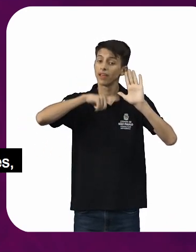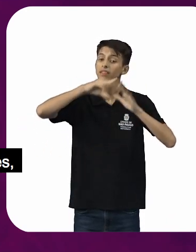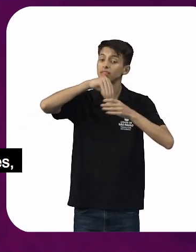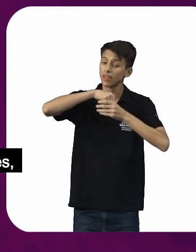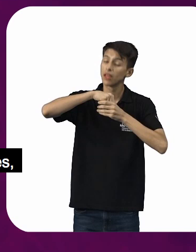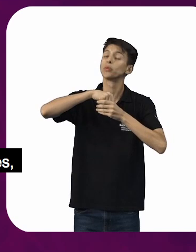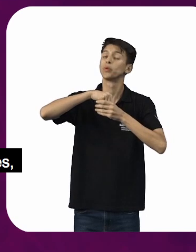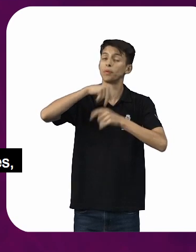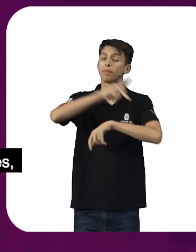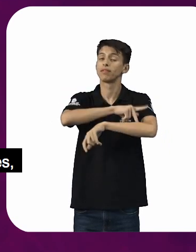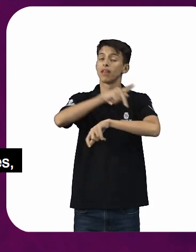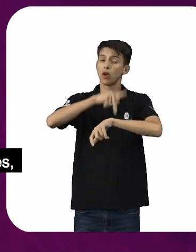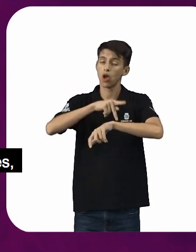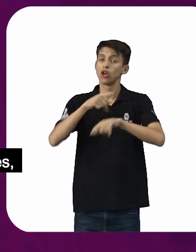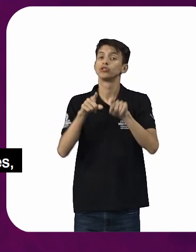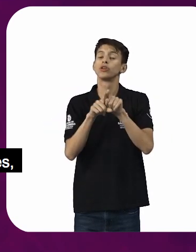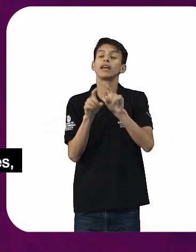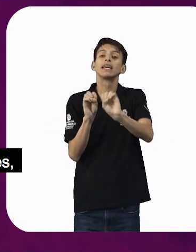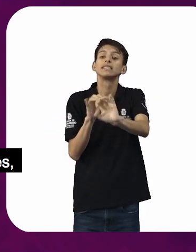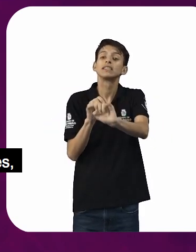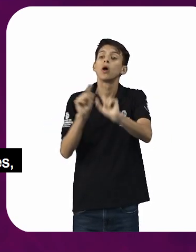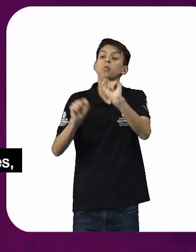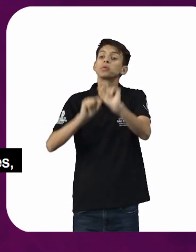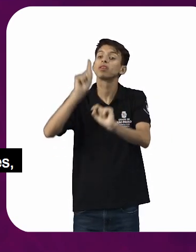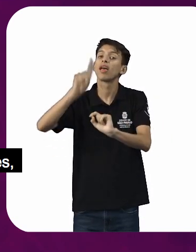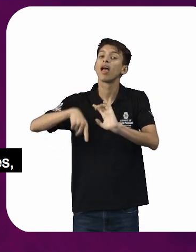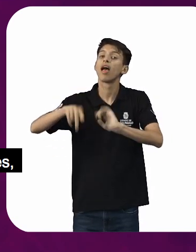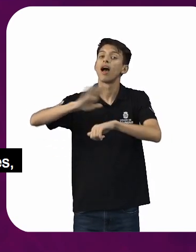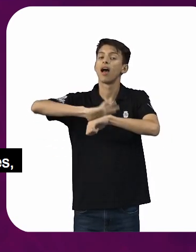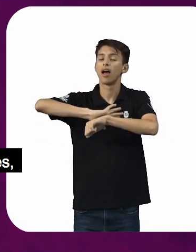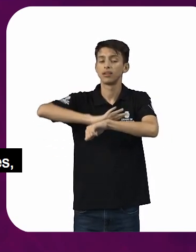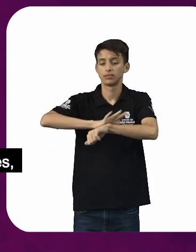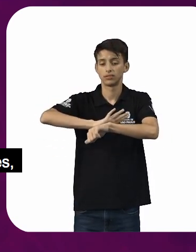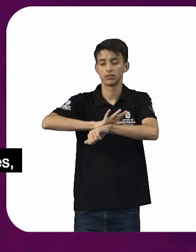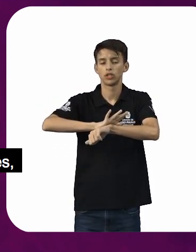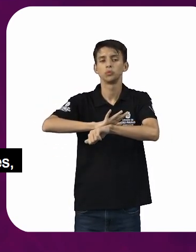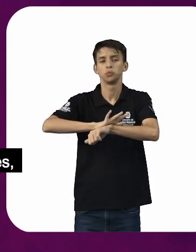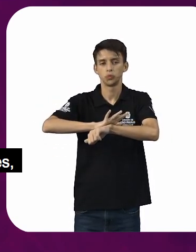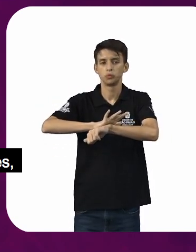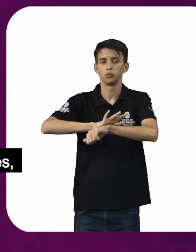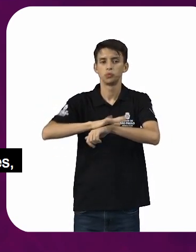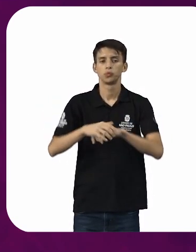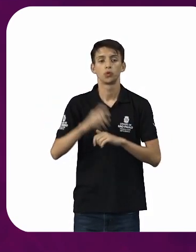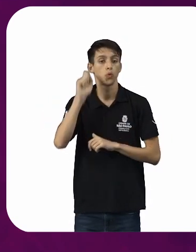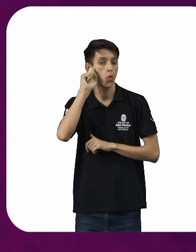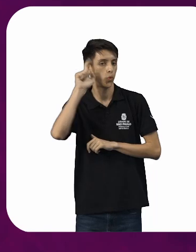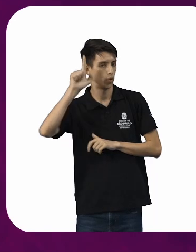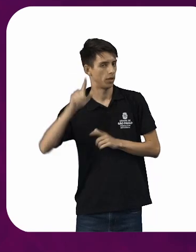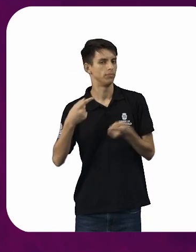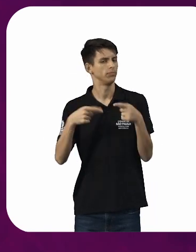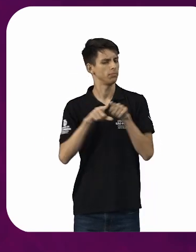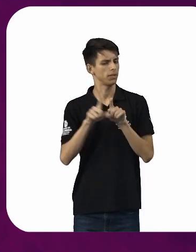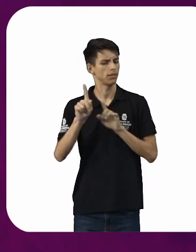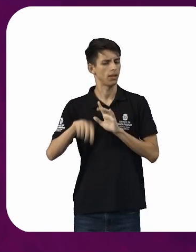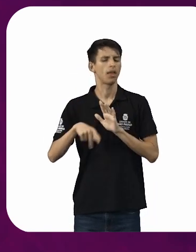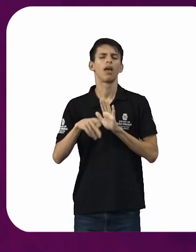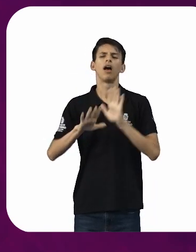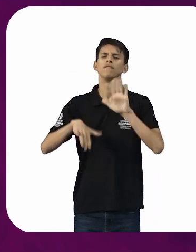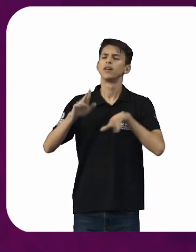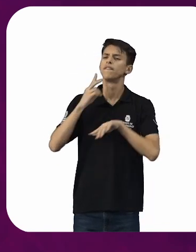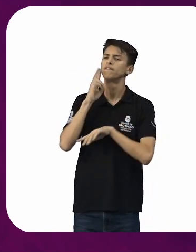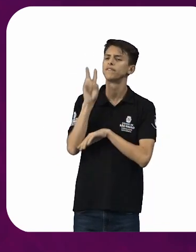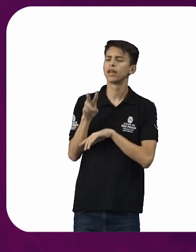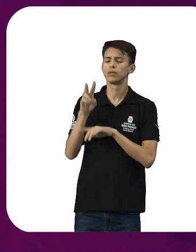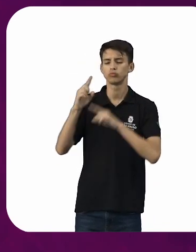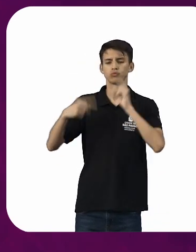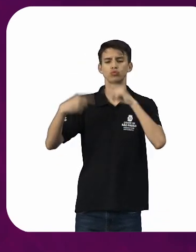o racismo recreativo. Né? Porque as pessoas, muitas vezes, quando escutam um jurista falando, um doutor em direito como ele, não dão